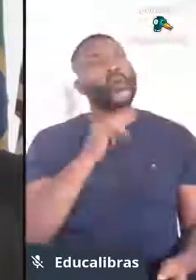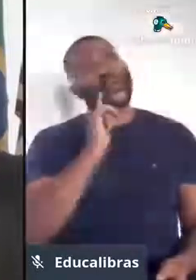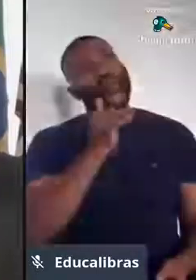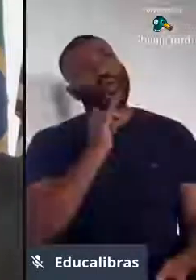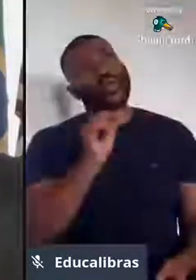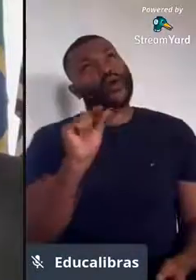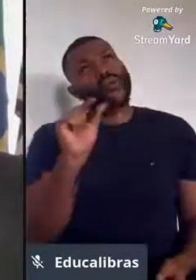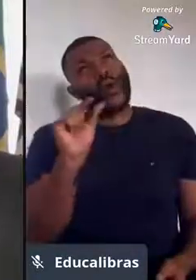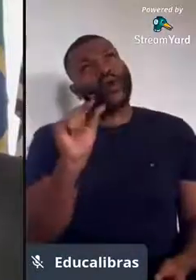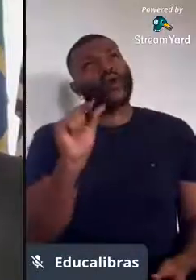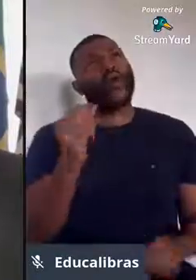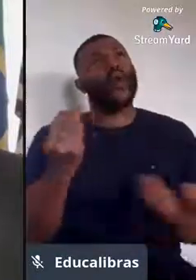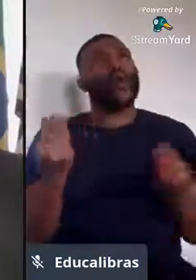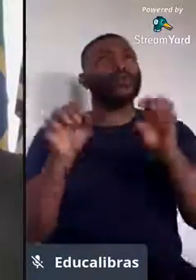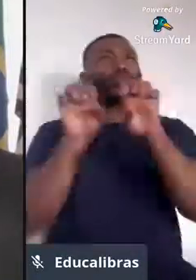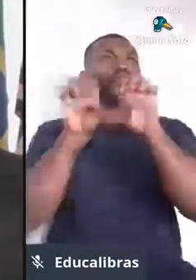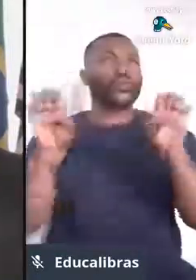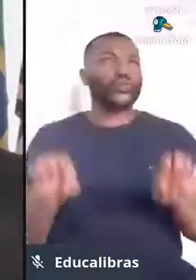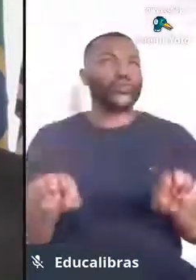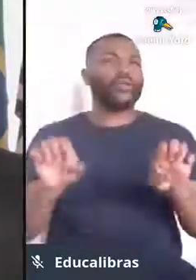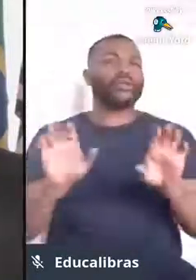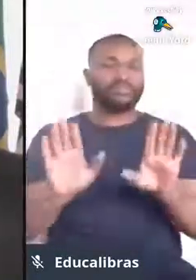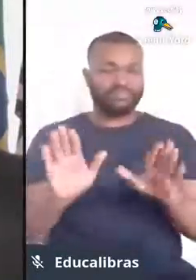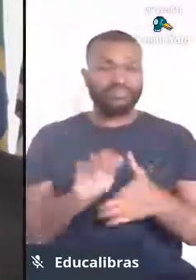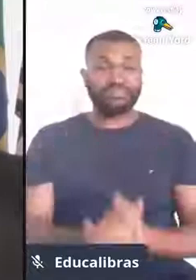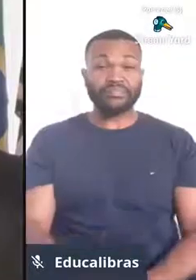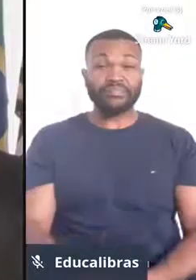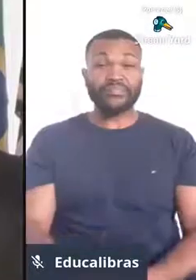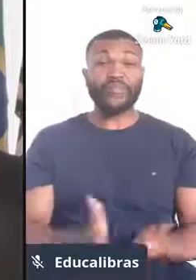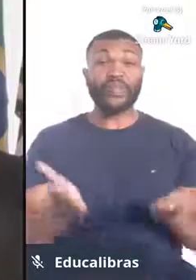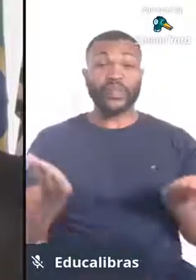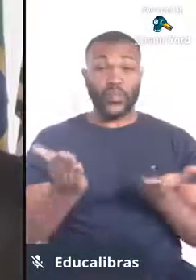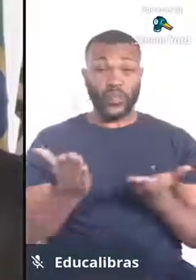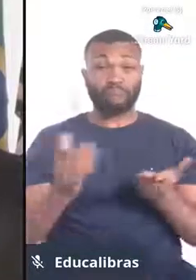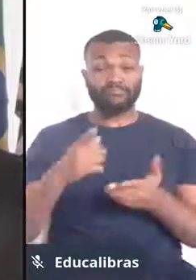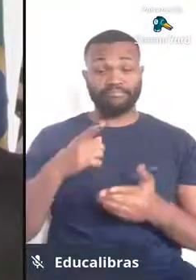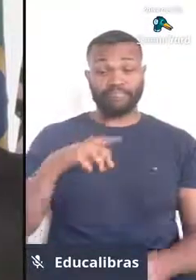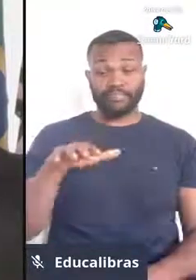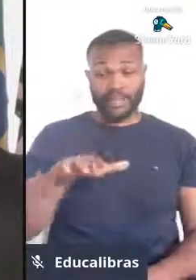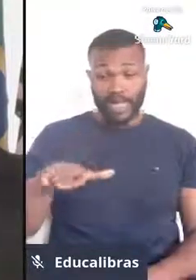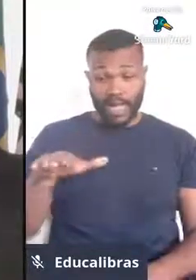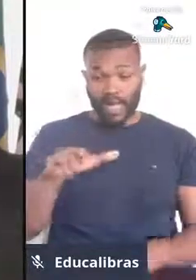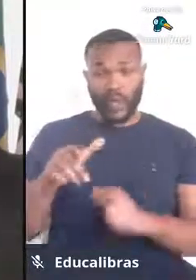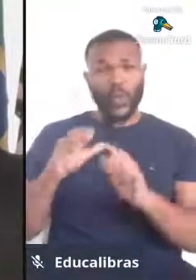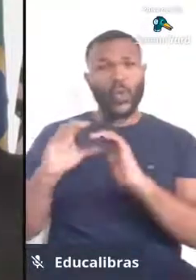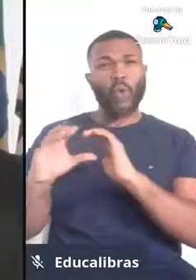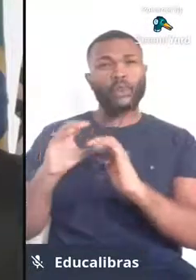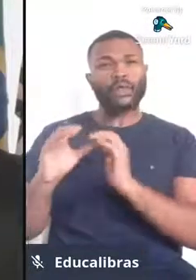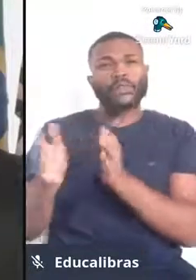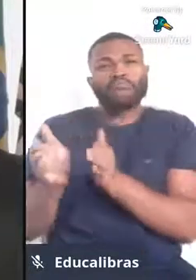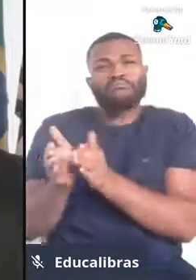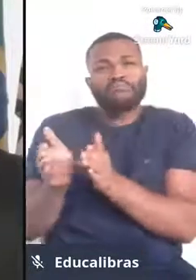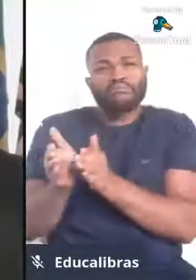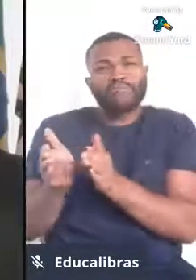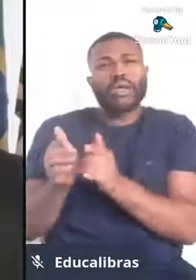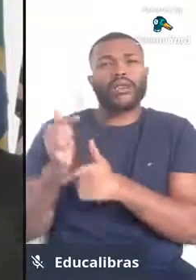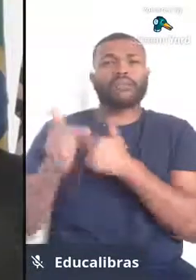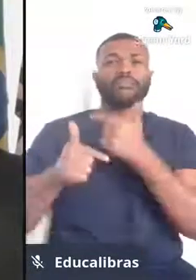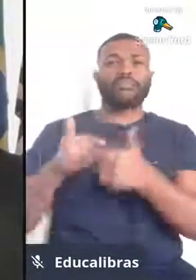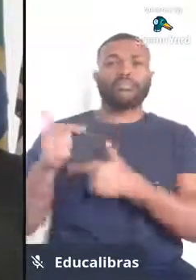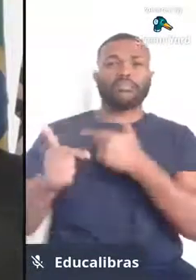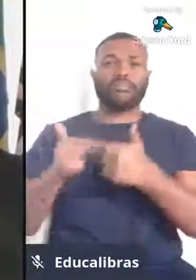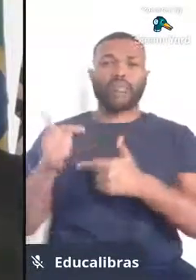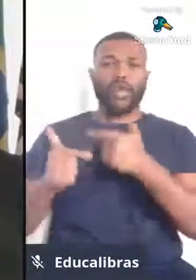gente está estruturado hoje. Então, hoje a gente tem uma pequena área de comunicação, certo? Que atua em